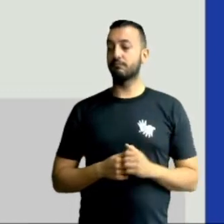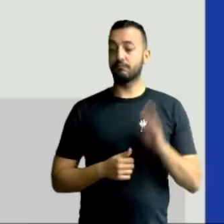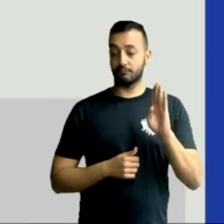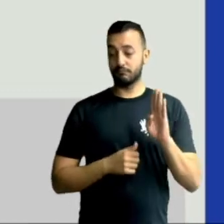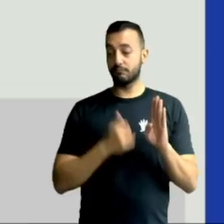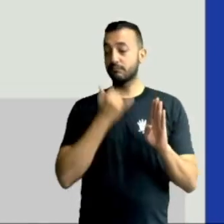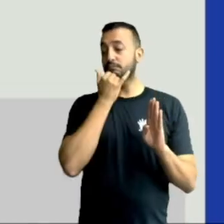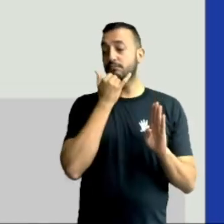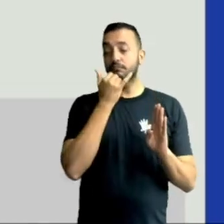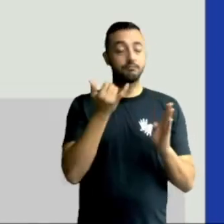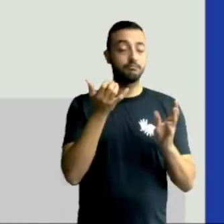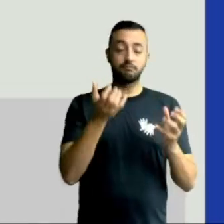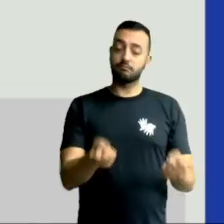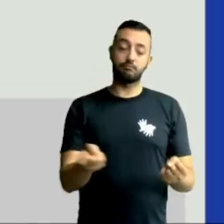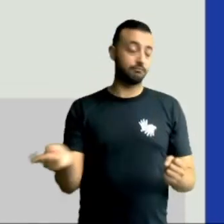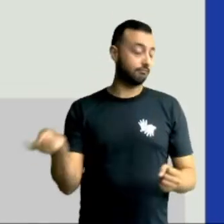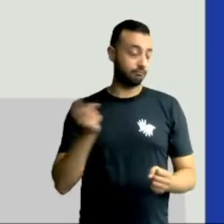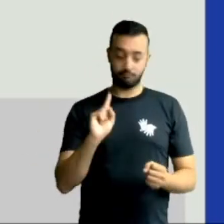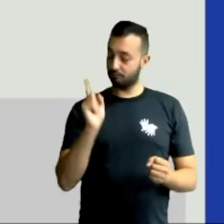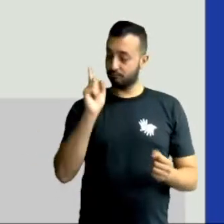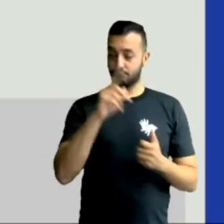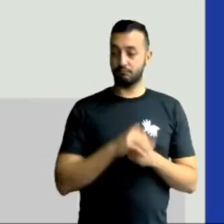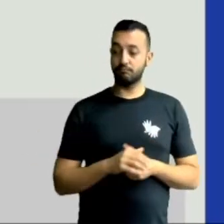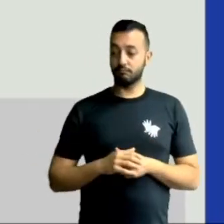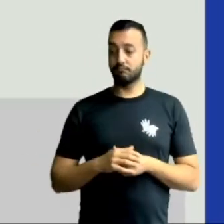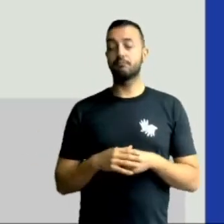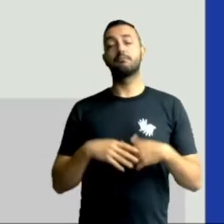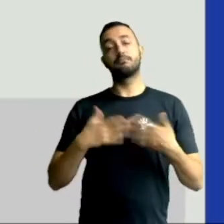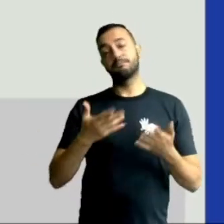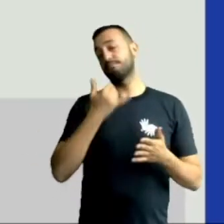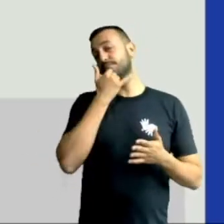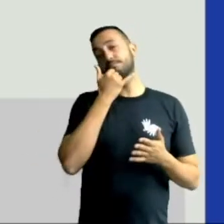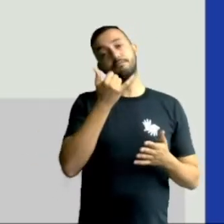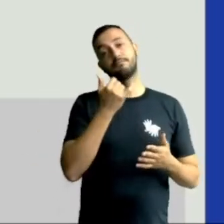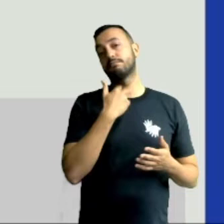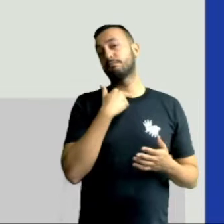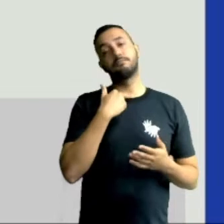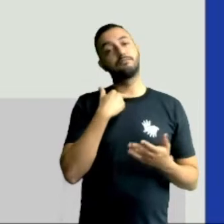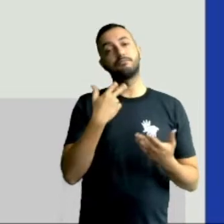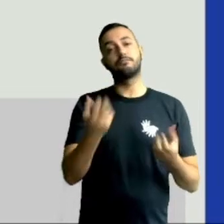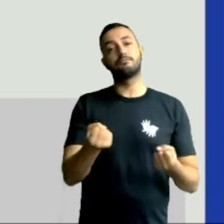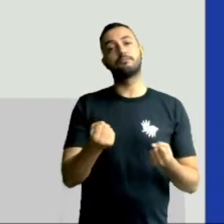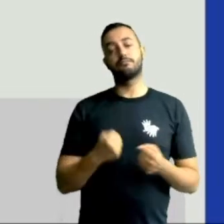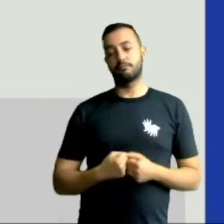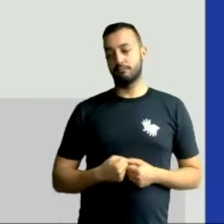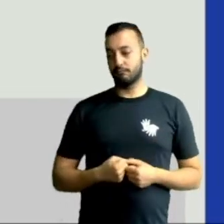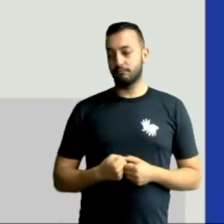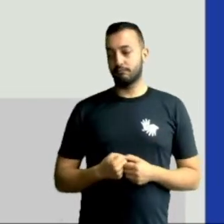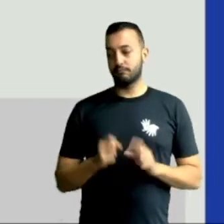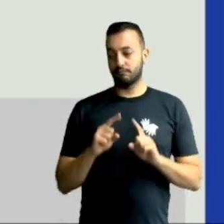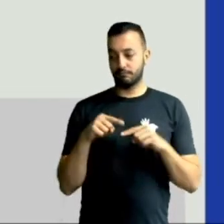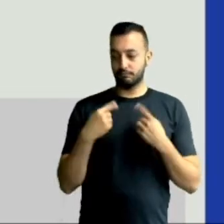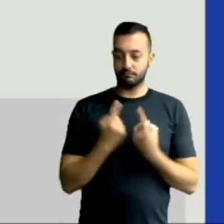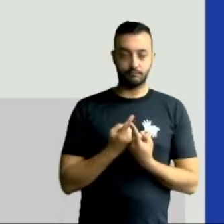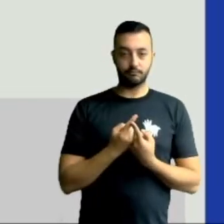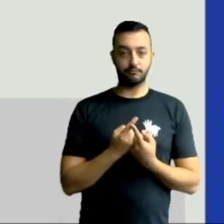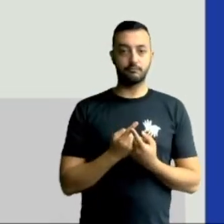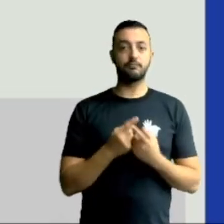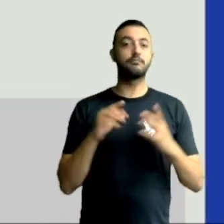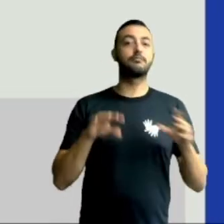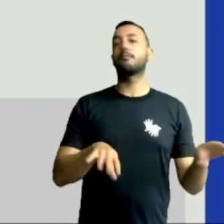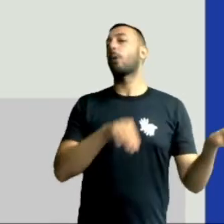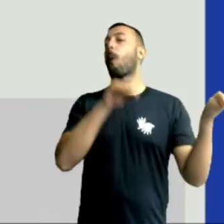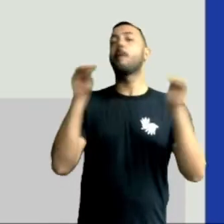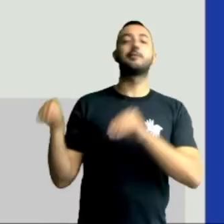desculpa inaceitável. Logo, a desculpa que não se pode aceitar. Reunião